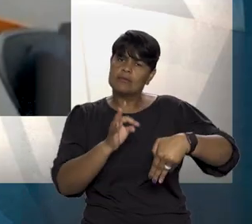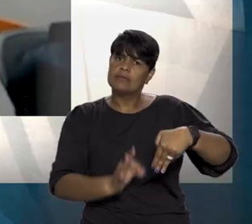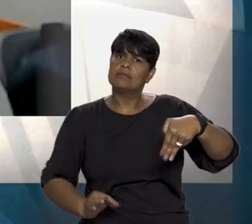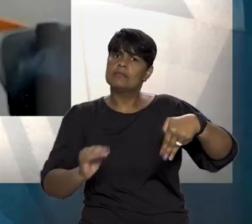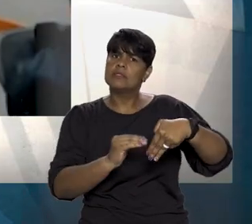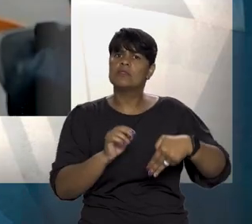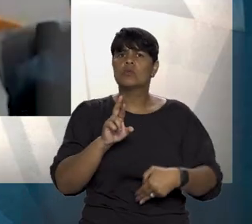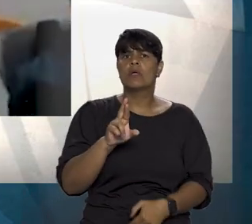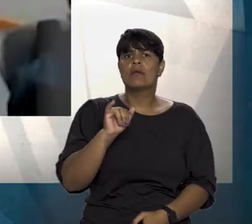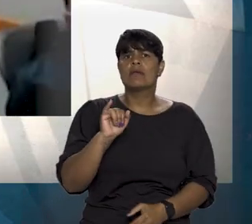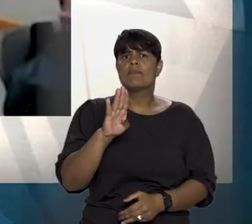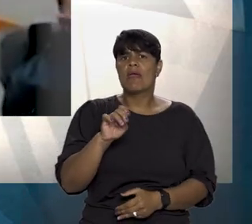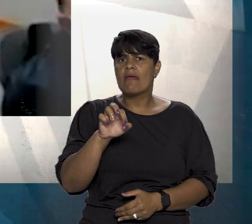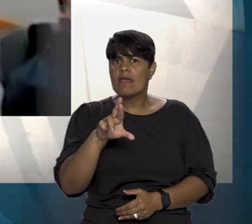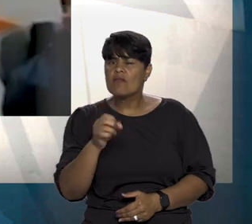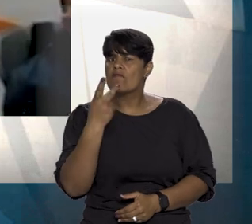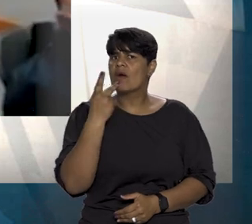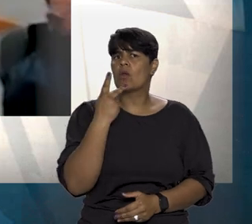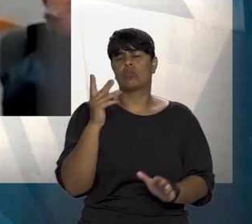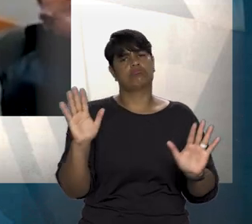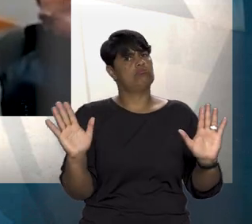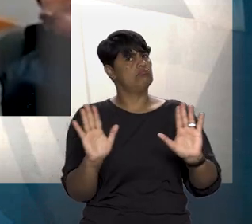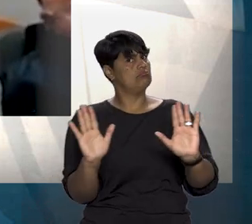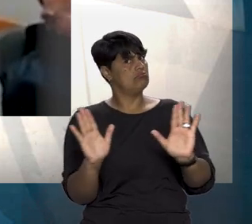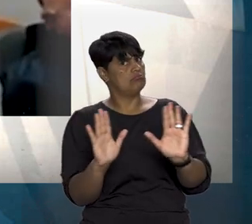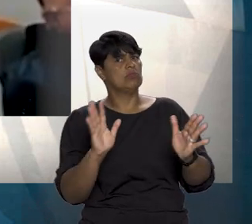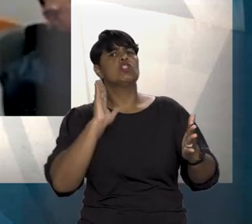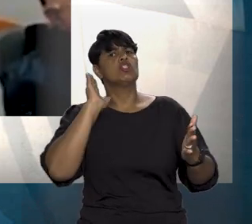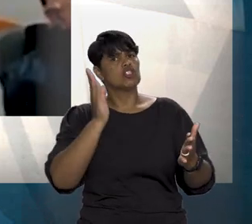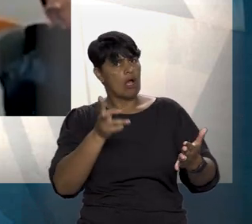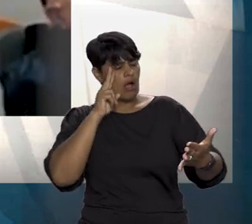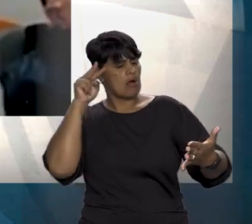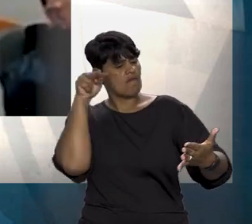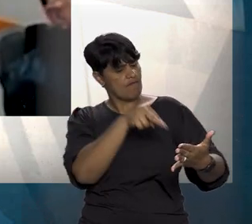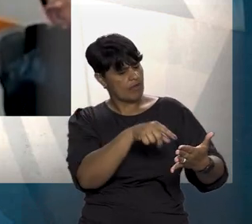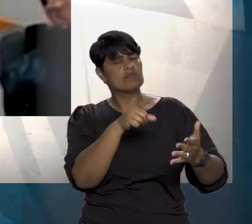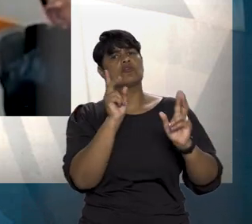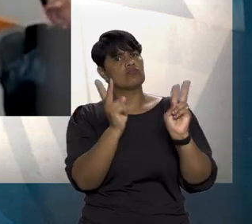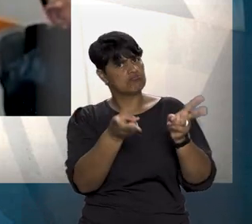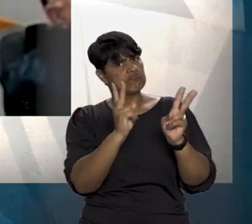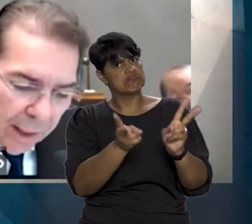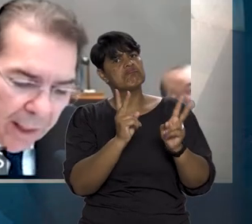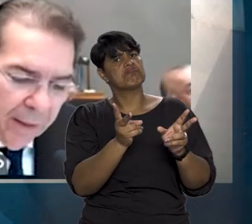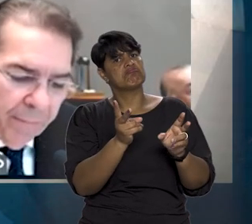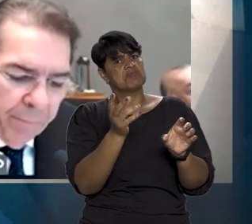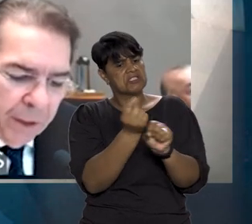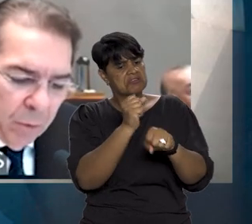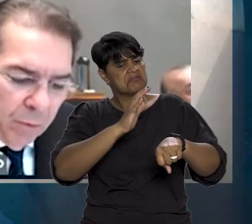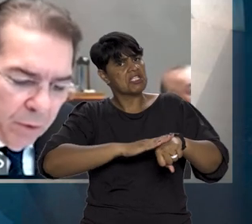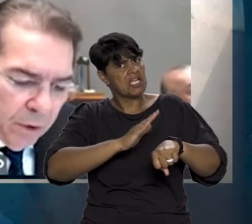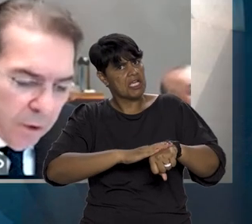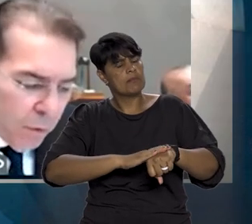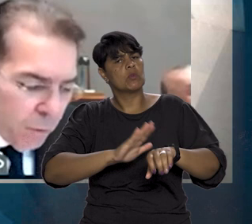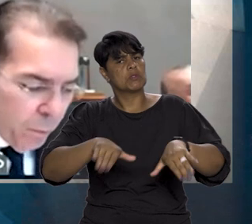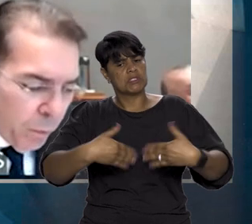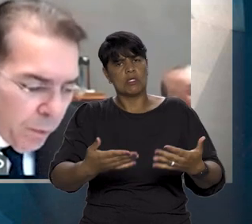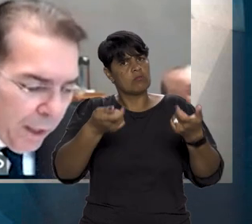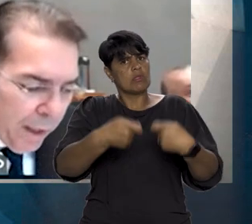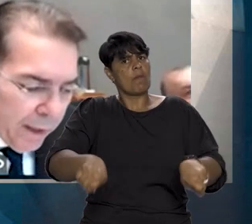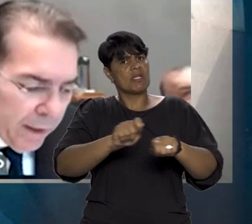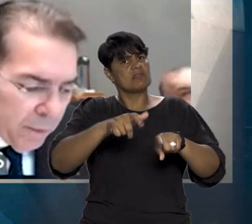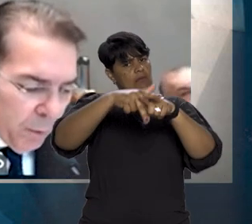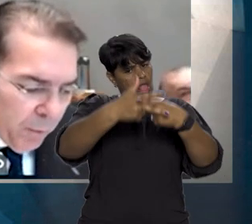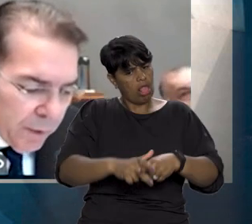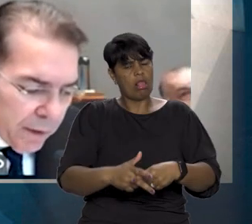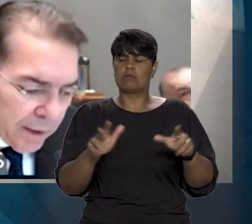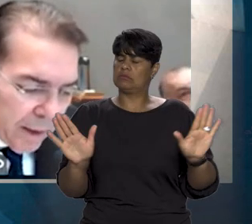Ministro Ribeiro Dantas considerou que estando devidamente motivada a elevação da pena base não há ilegalidade a ser